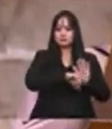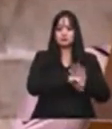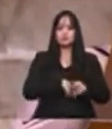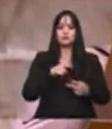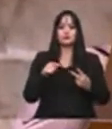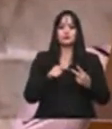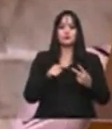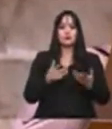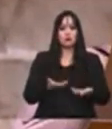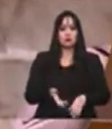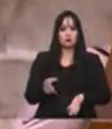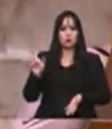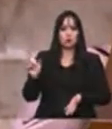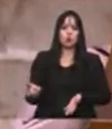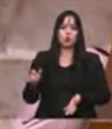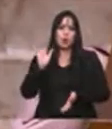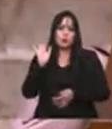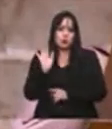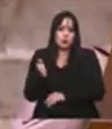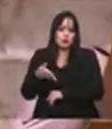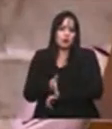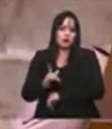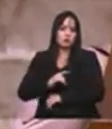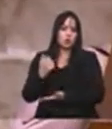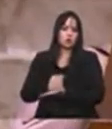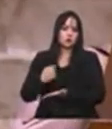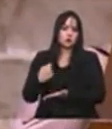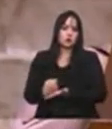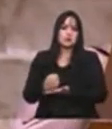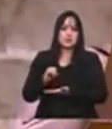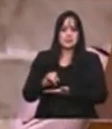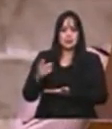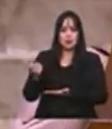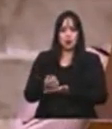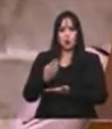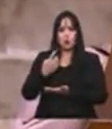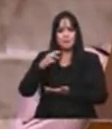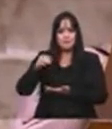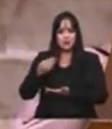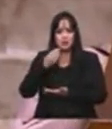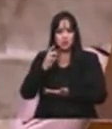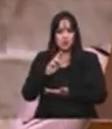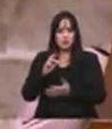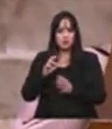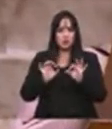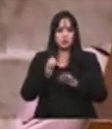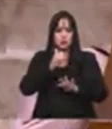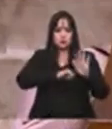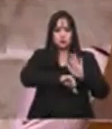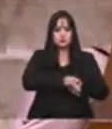Segundo o colaborador, para evitar entraves na execução de contratos, ele pagou R$1 milhão à organização criminosa